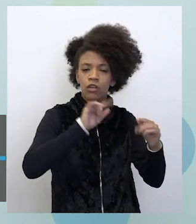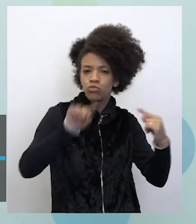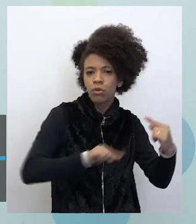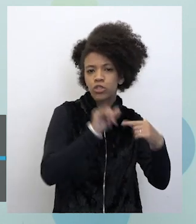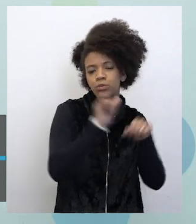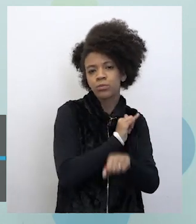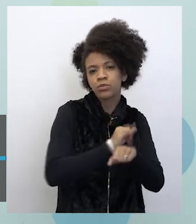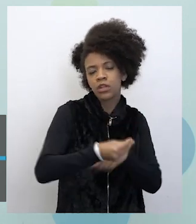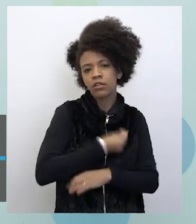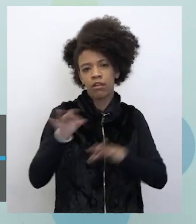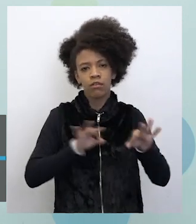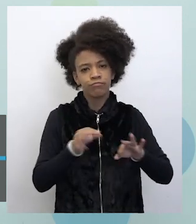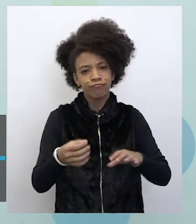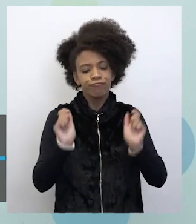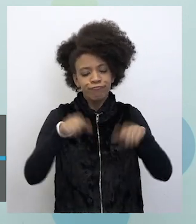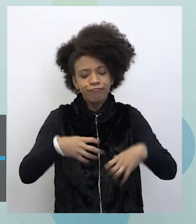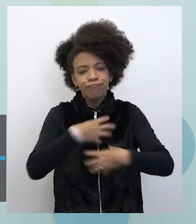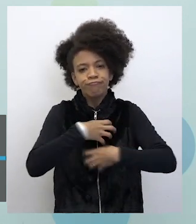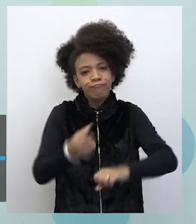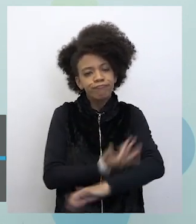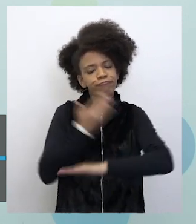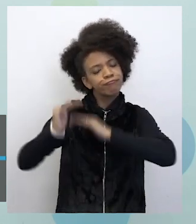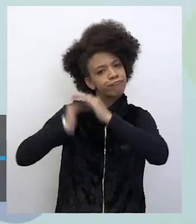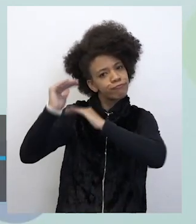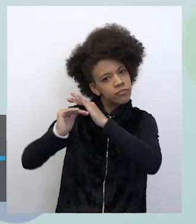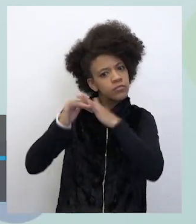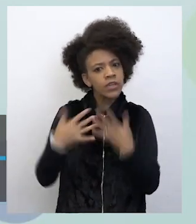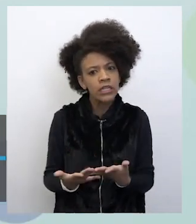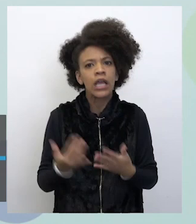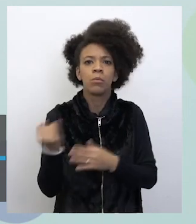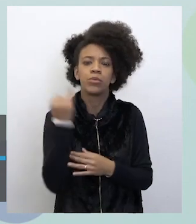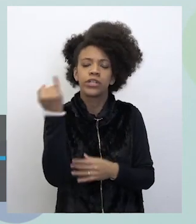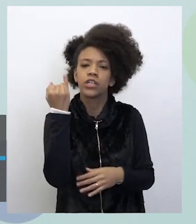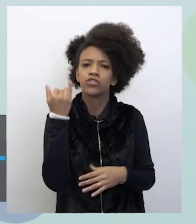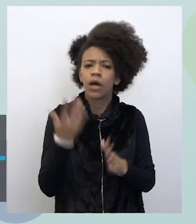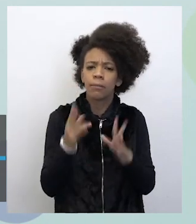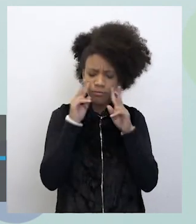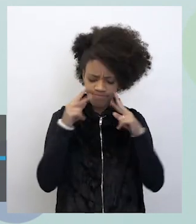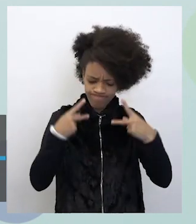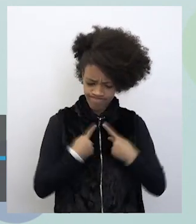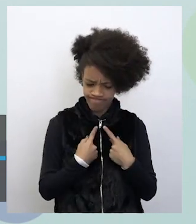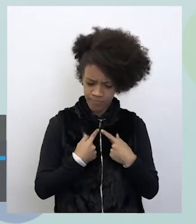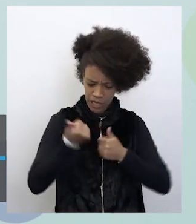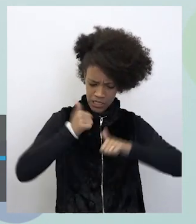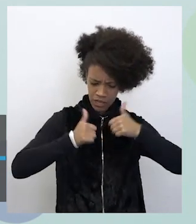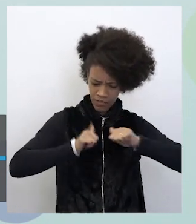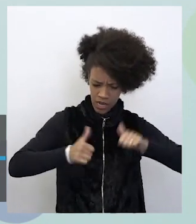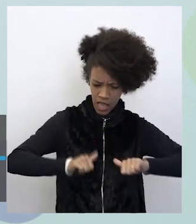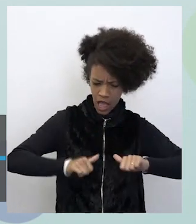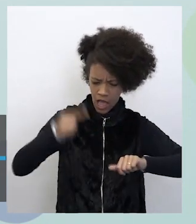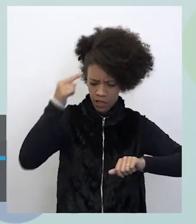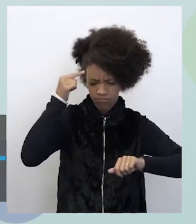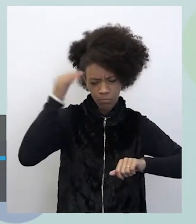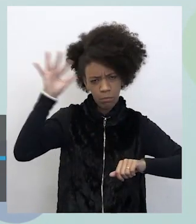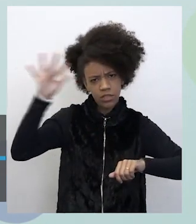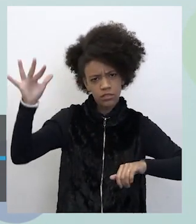desenvolvimento socioemocional. E a importância da gente fazer essas pausas para a gente se olhar, se autoavaliar e refletir